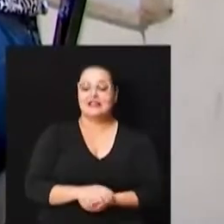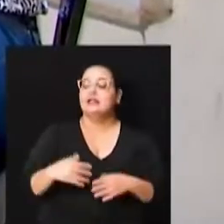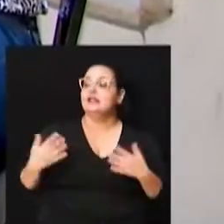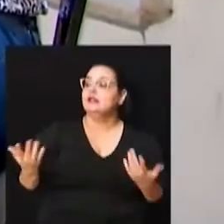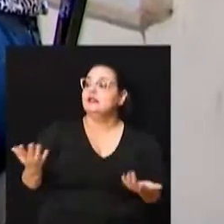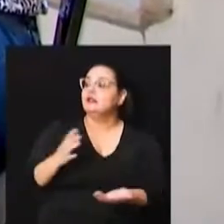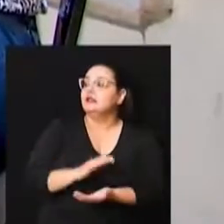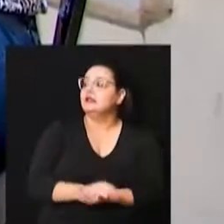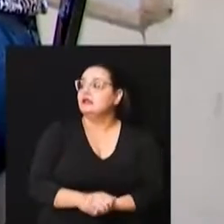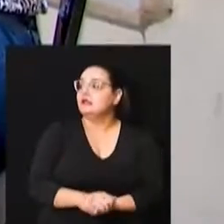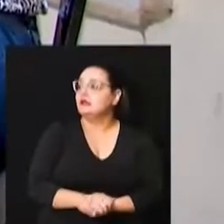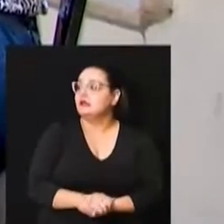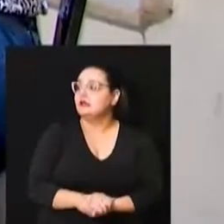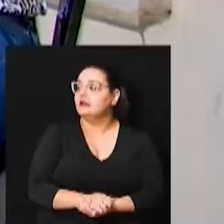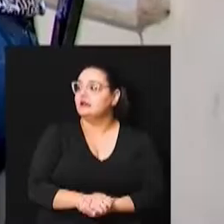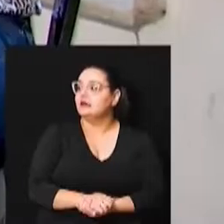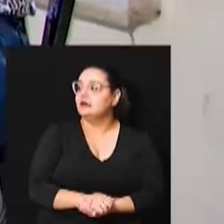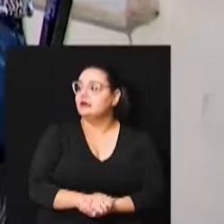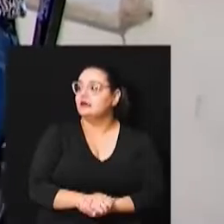Mas e aí?